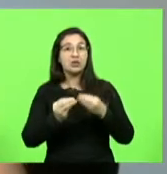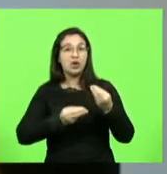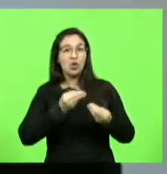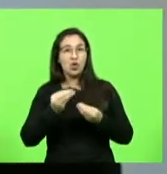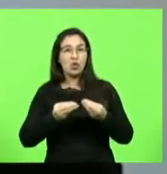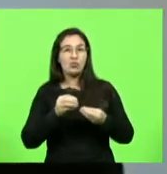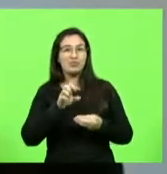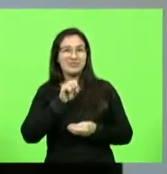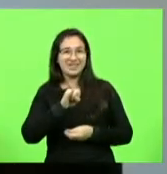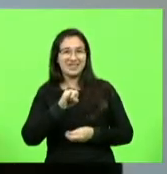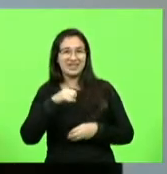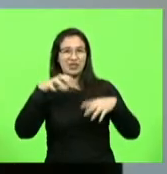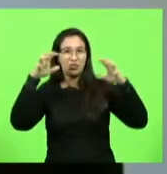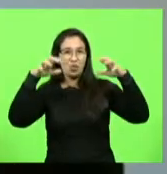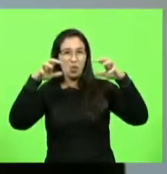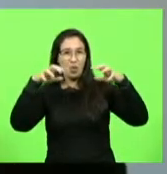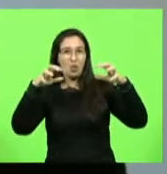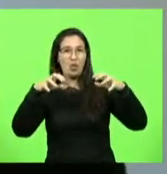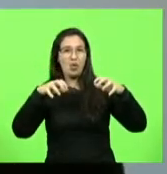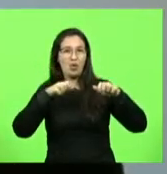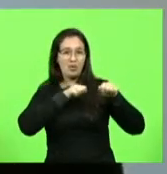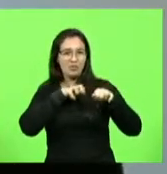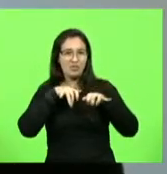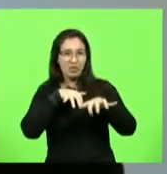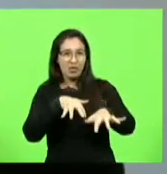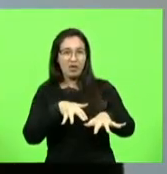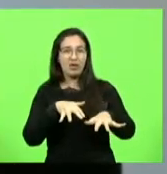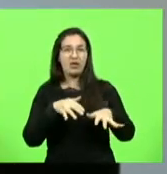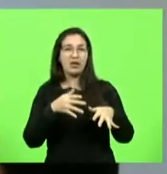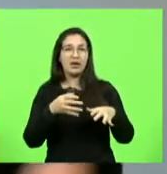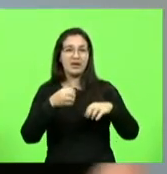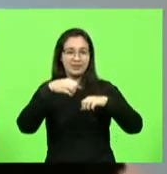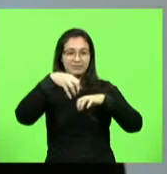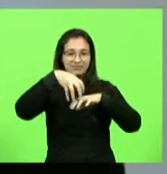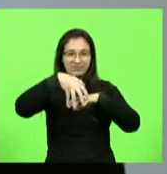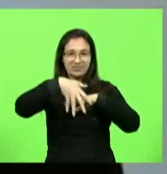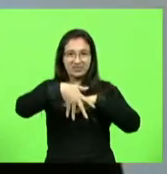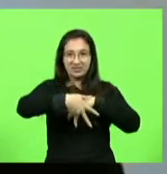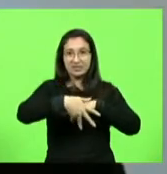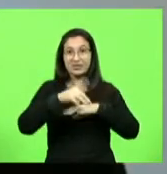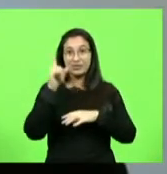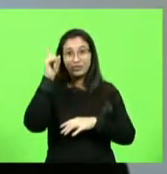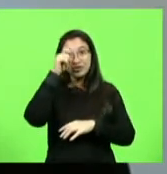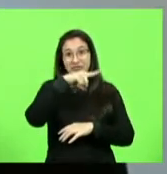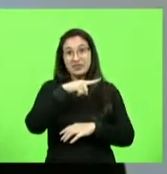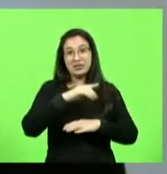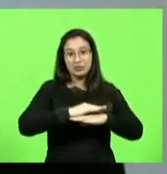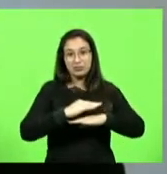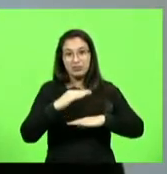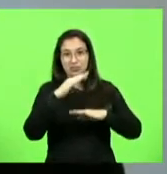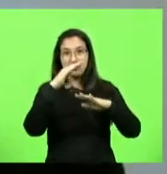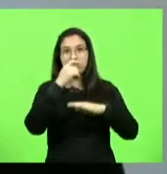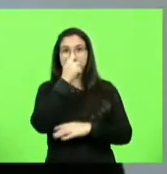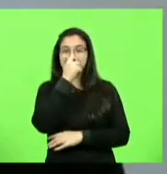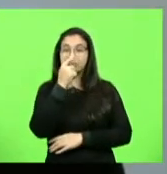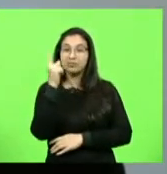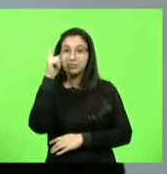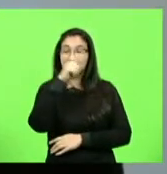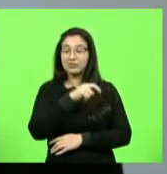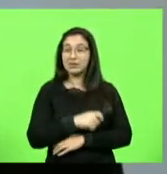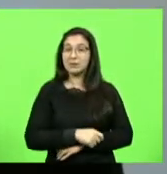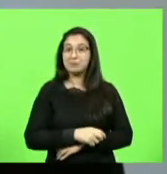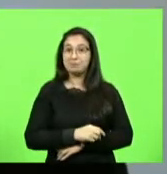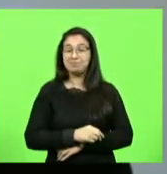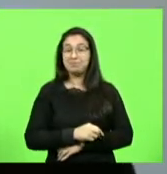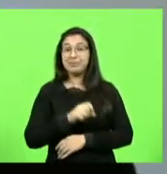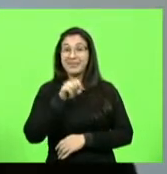alguma enxurrada, a grande probabilidade de ter alagamentos é muito grande. Com o asfalto borracha, não. Ele